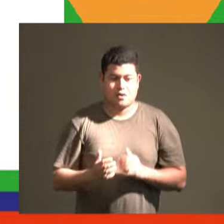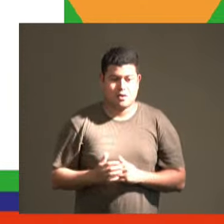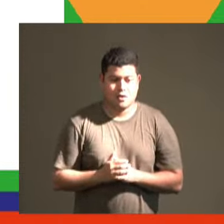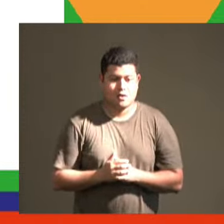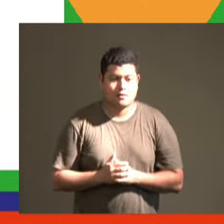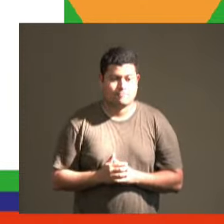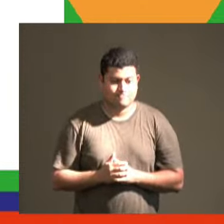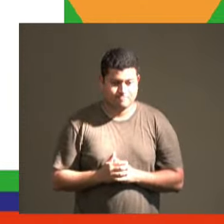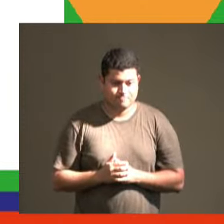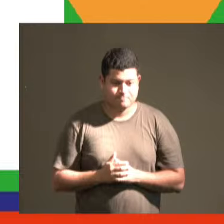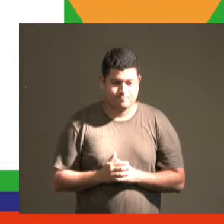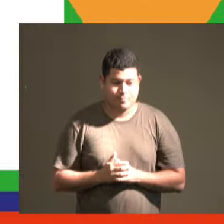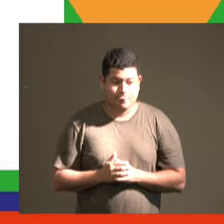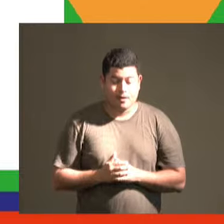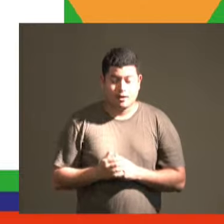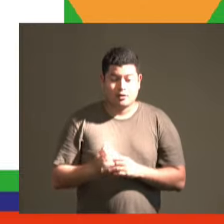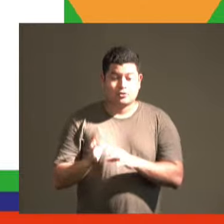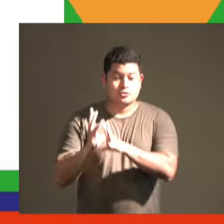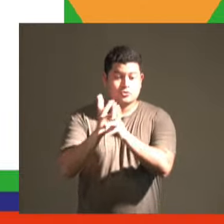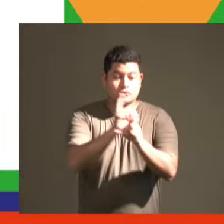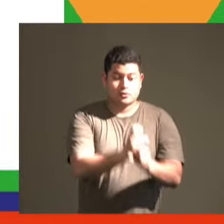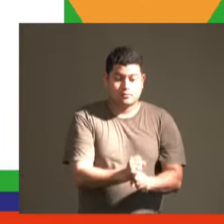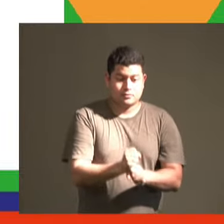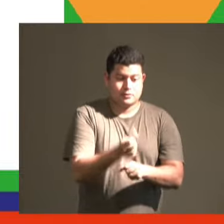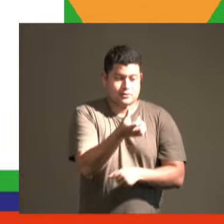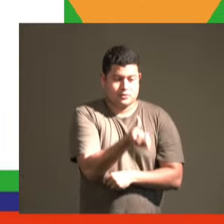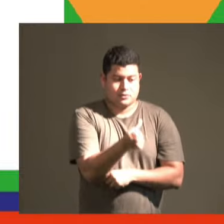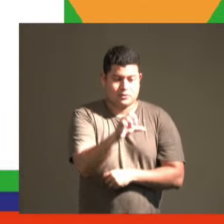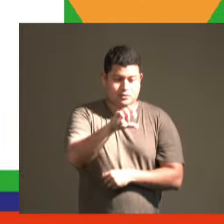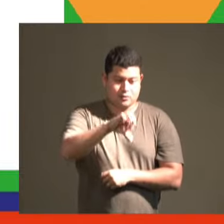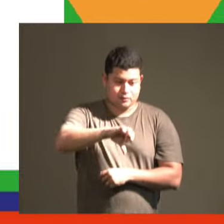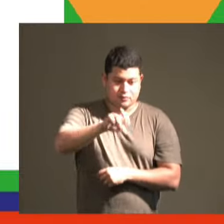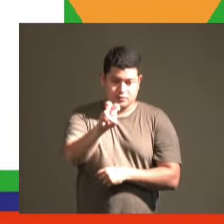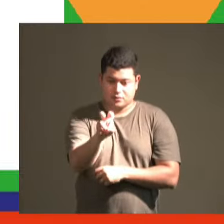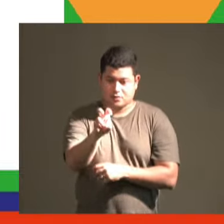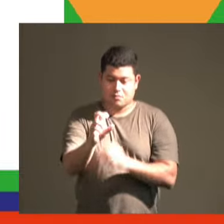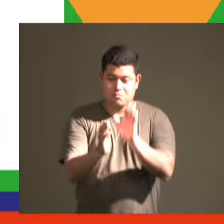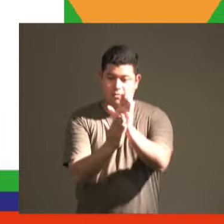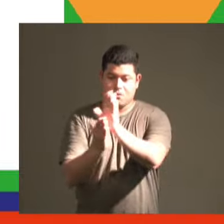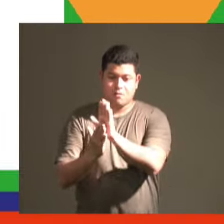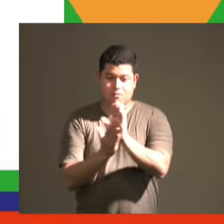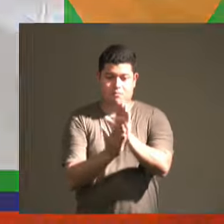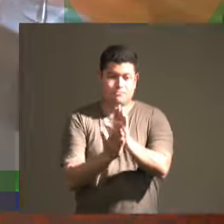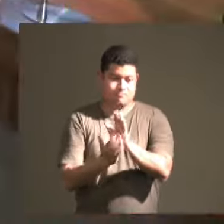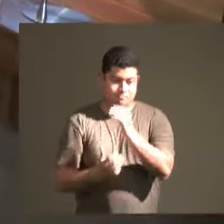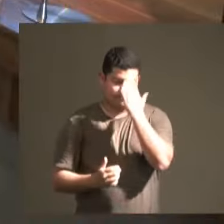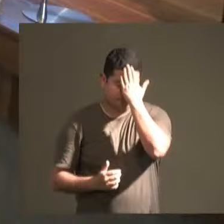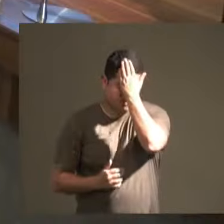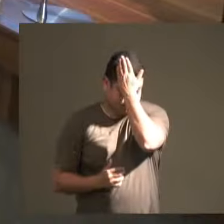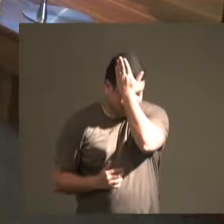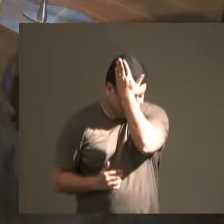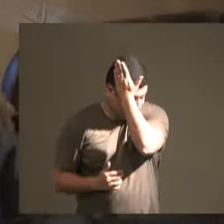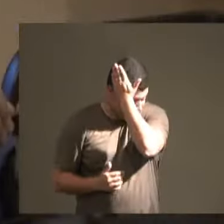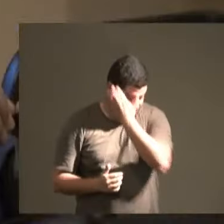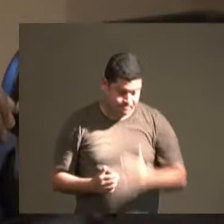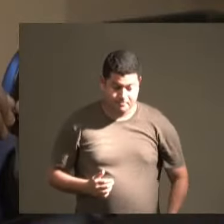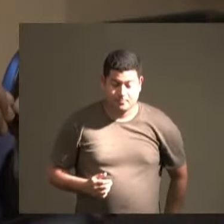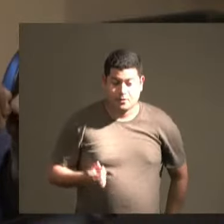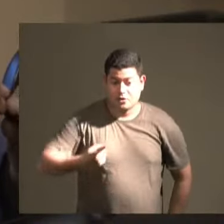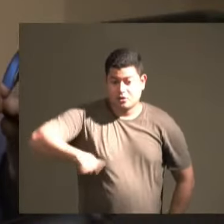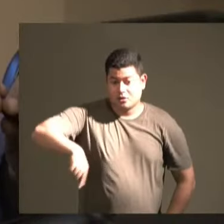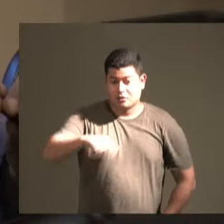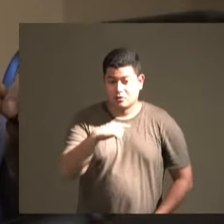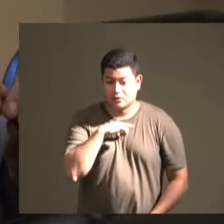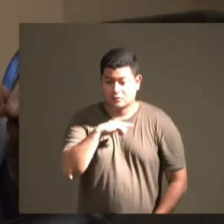em 695 propostas. Então, vocês vejam, nós tivemos o cuidado,